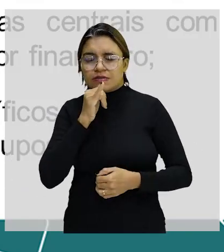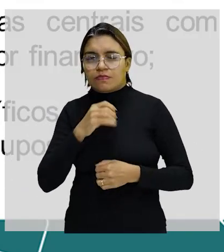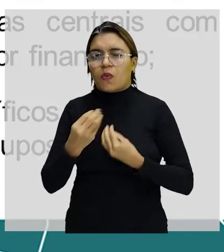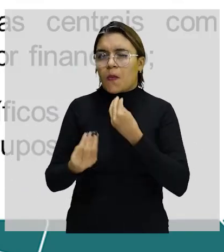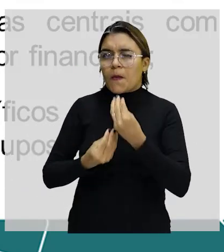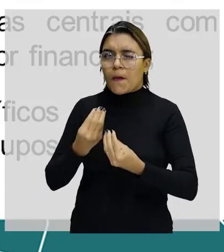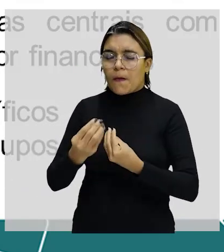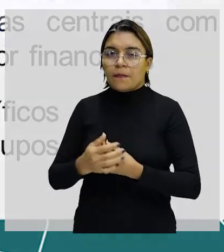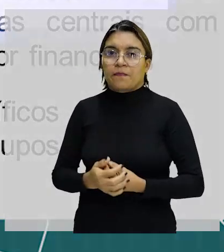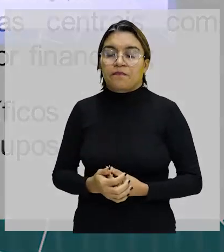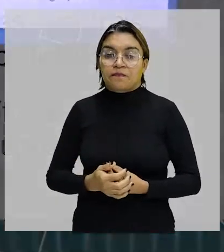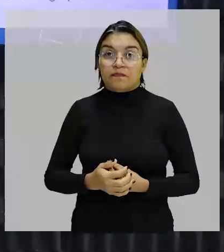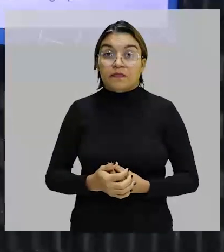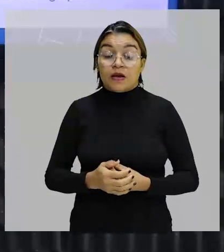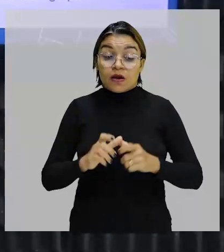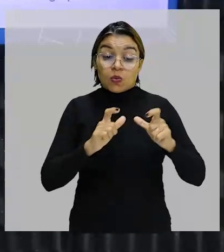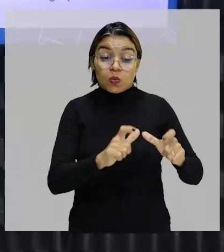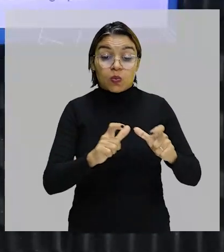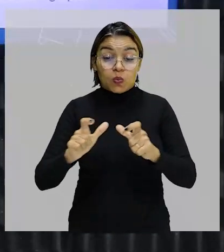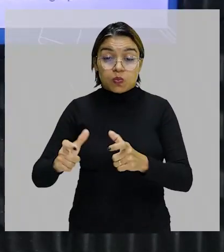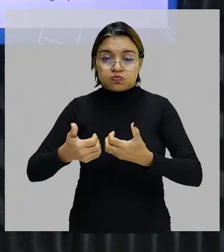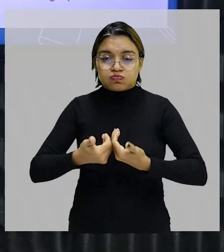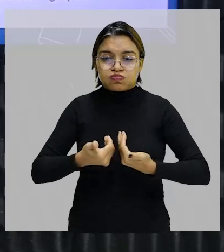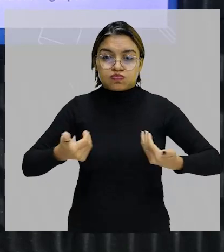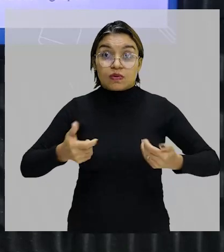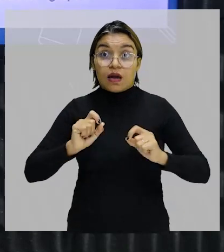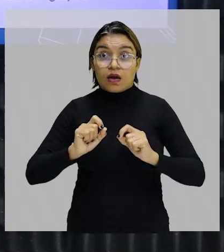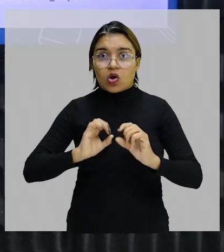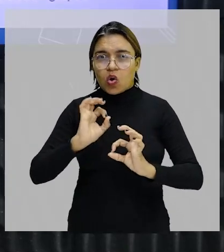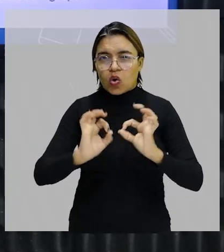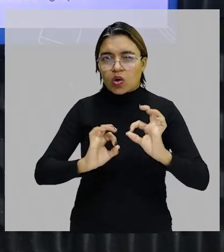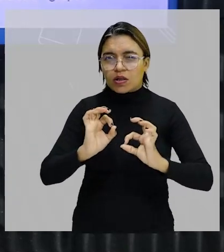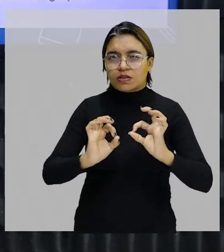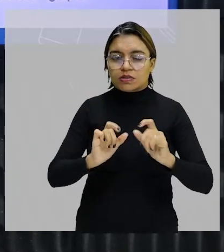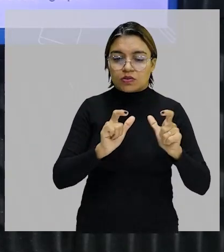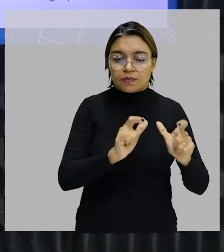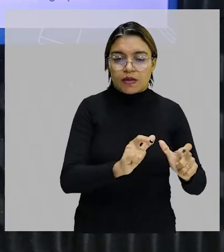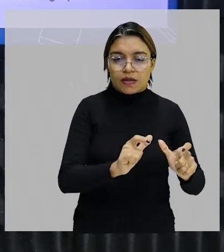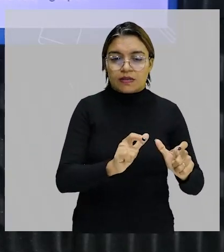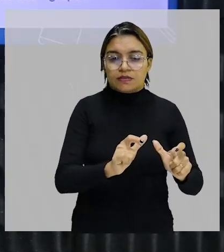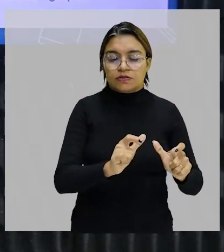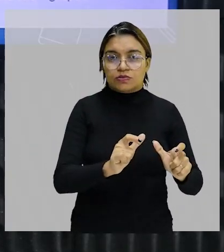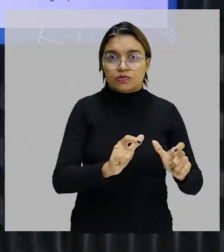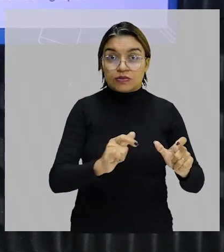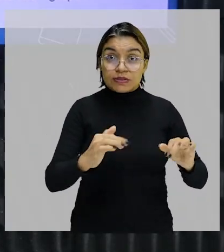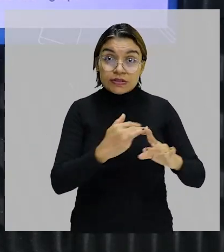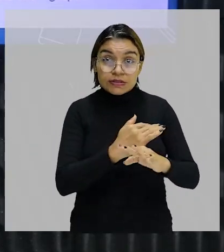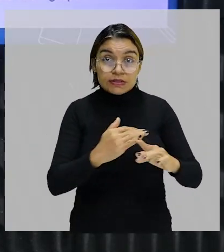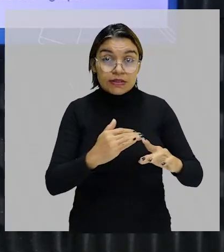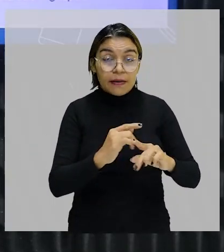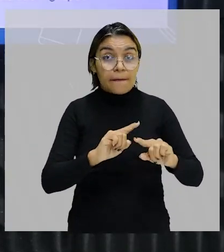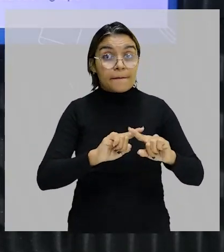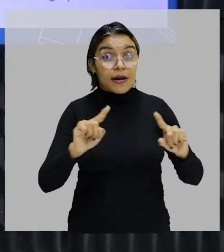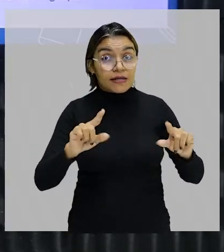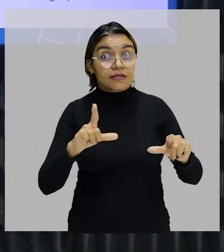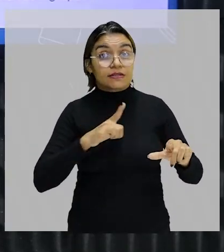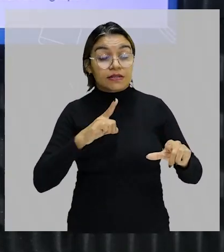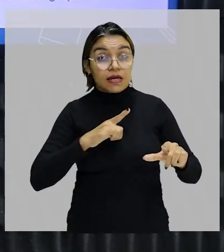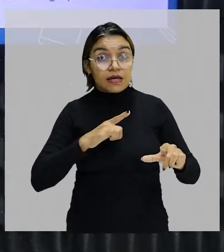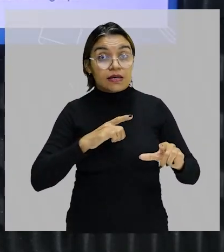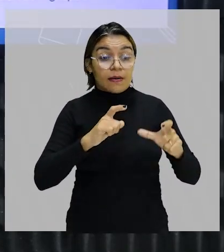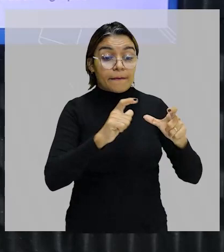práticos, segregação socioespacial é a organização do espaço físico das cidades, mas a separação